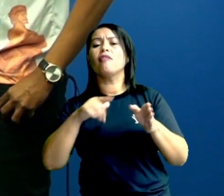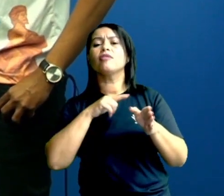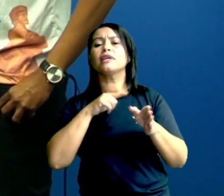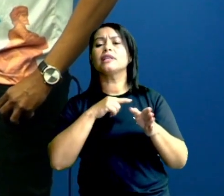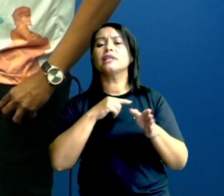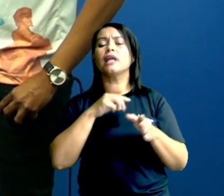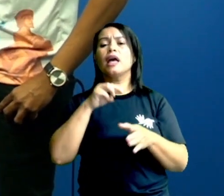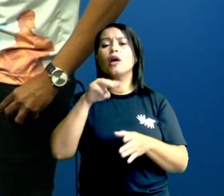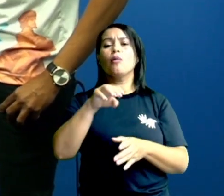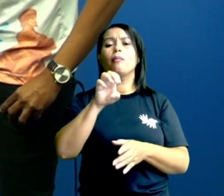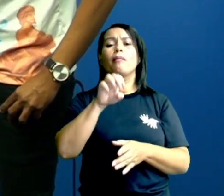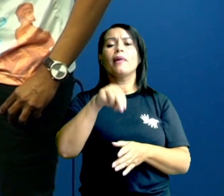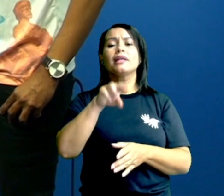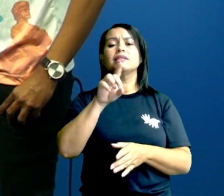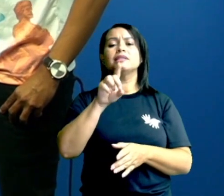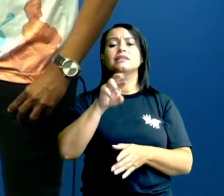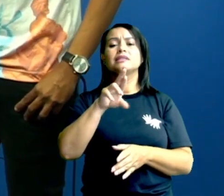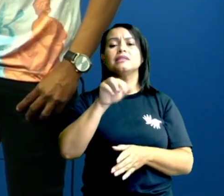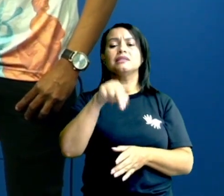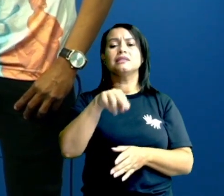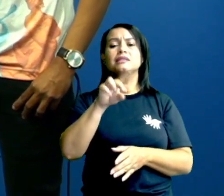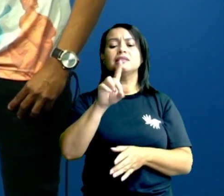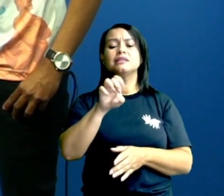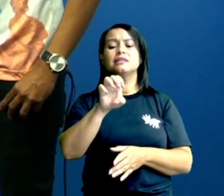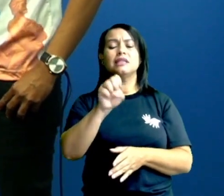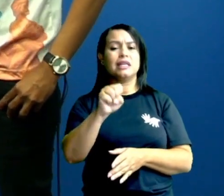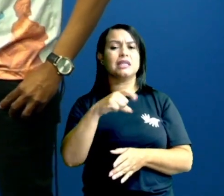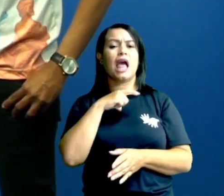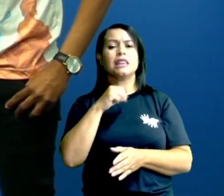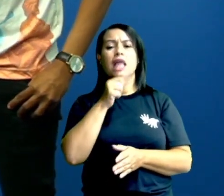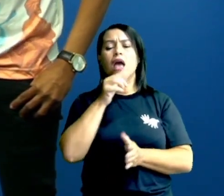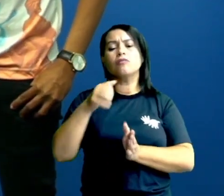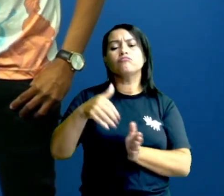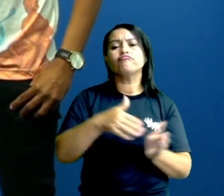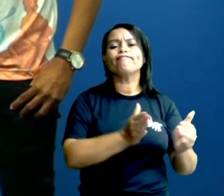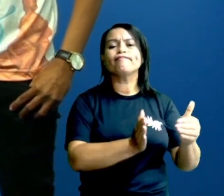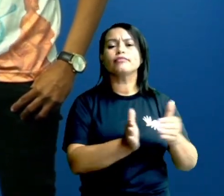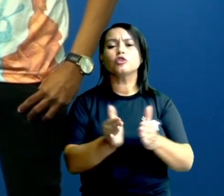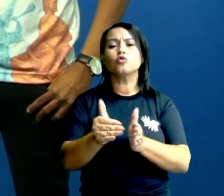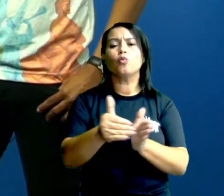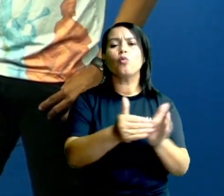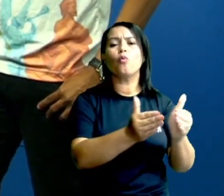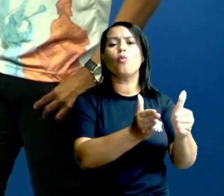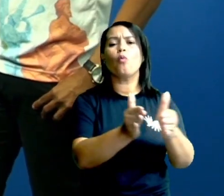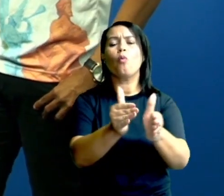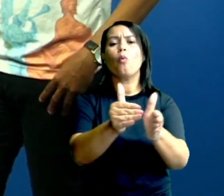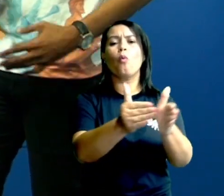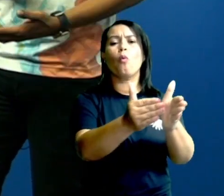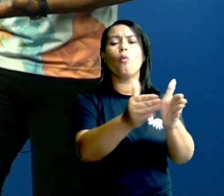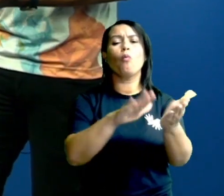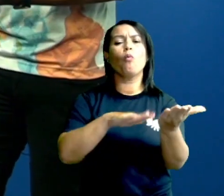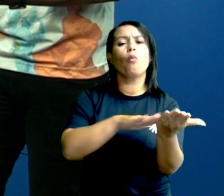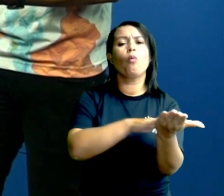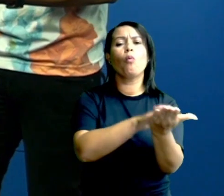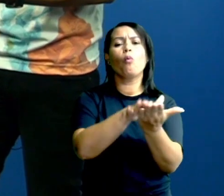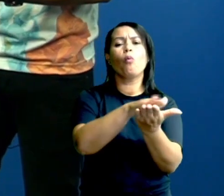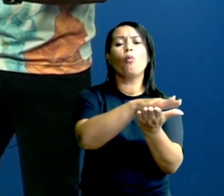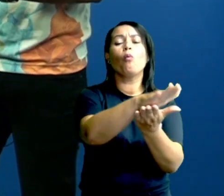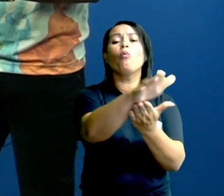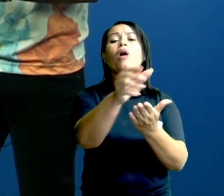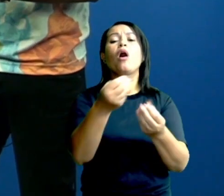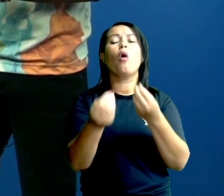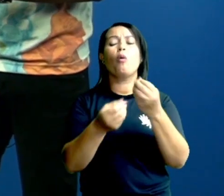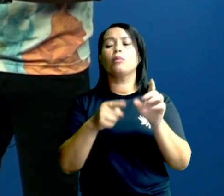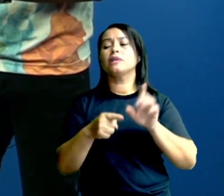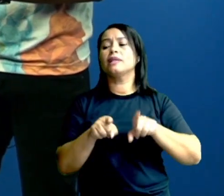Rios aí membro antes ou seja risque apresenta um curvas sinuosidade ao longo do seu curso e o destaque pressa